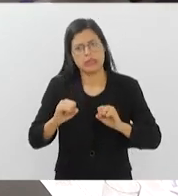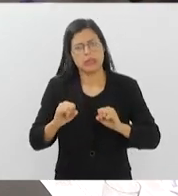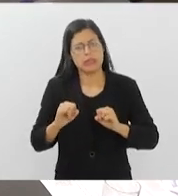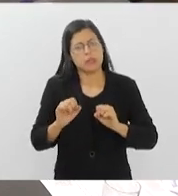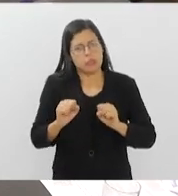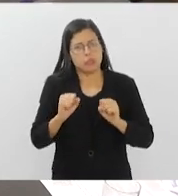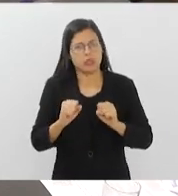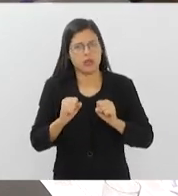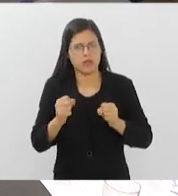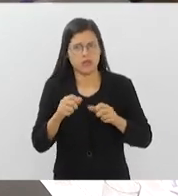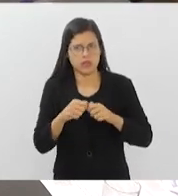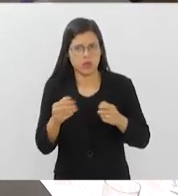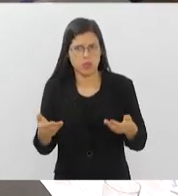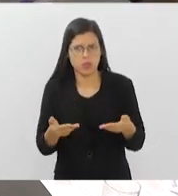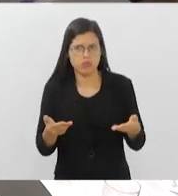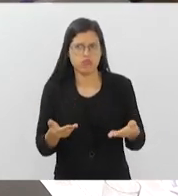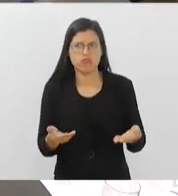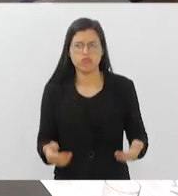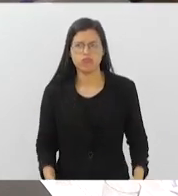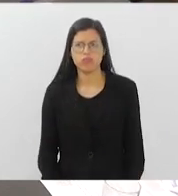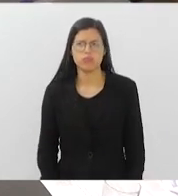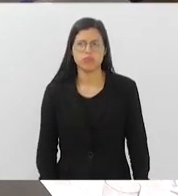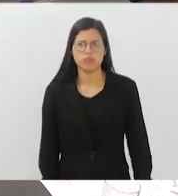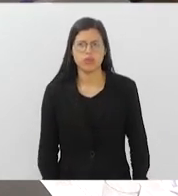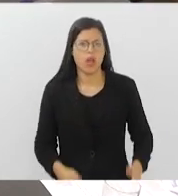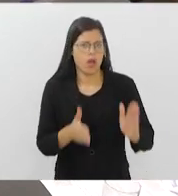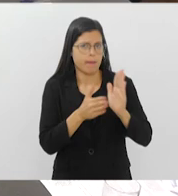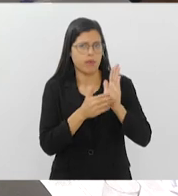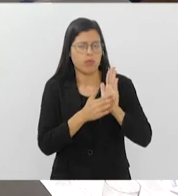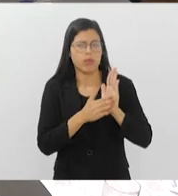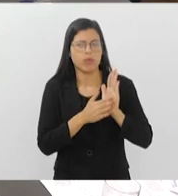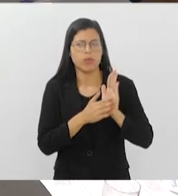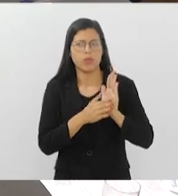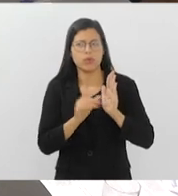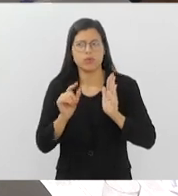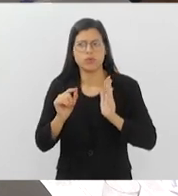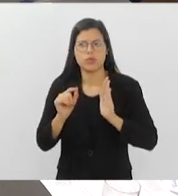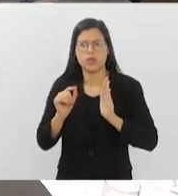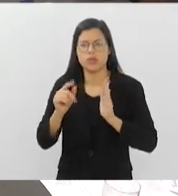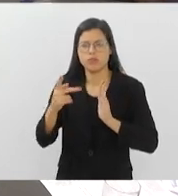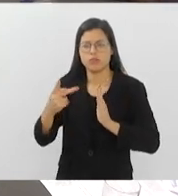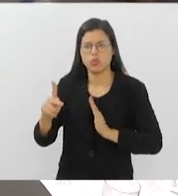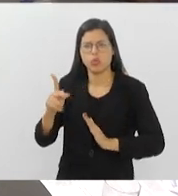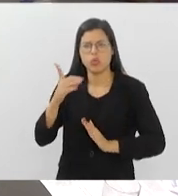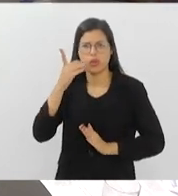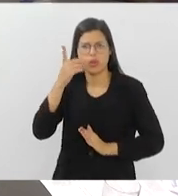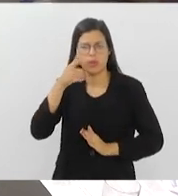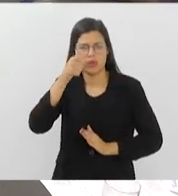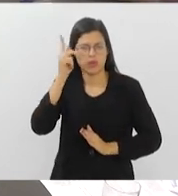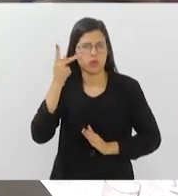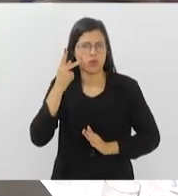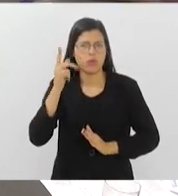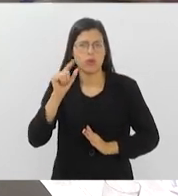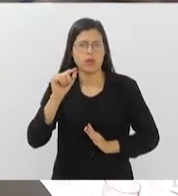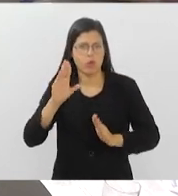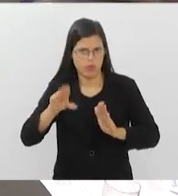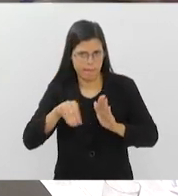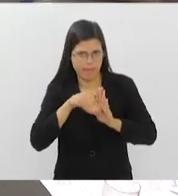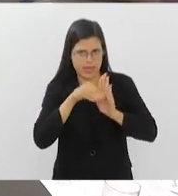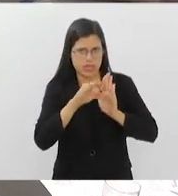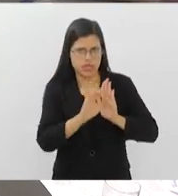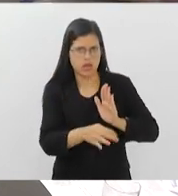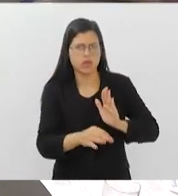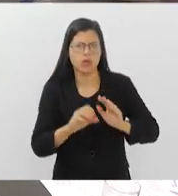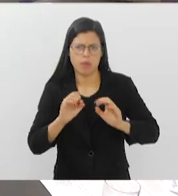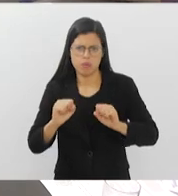ser, então, pela constitucionalidade, com emenda. A proposta original de Vossa Excelência, deputado Luiz Paulo, é com emenda, né? É. Então a gente pode aprovar a constitucionalidade